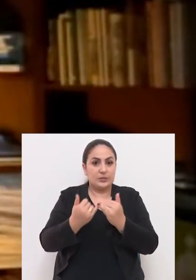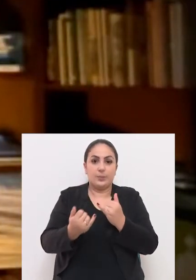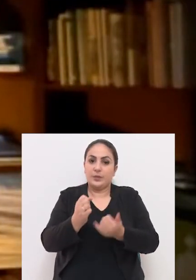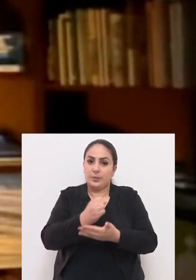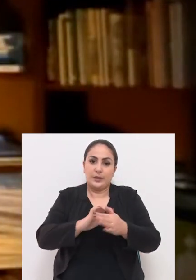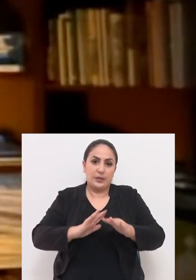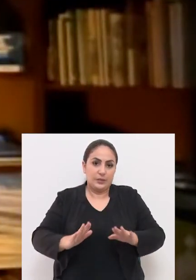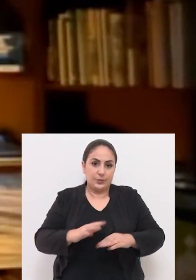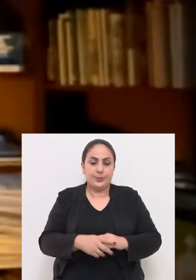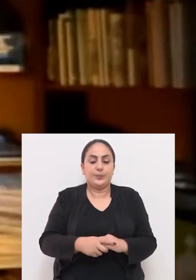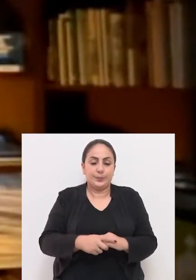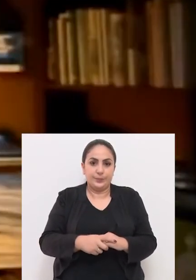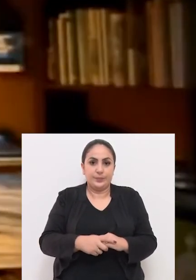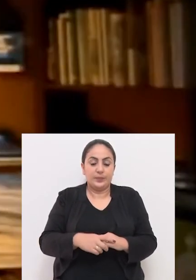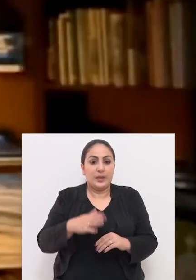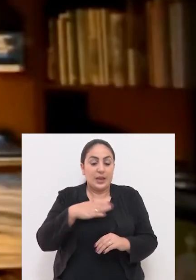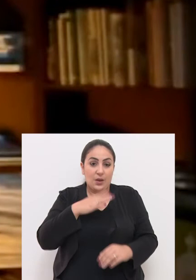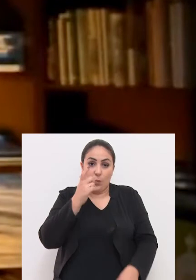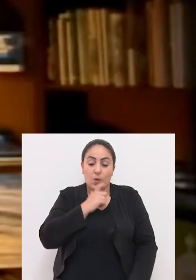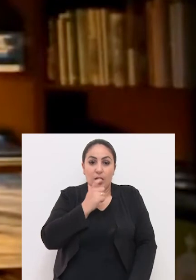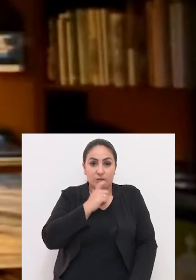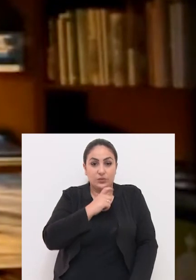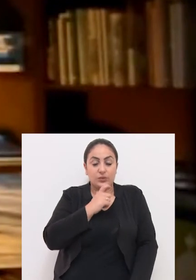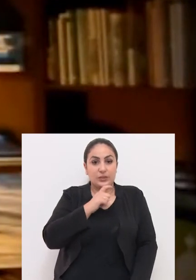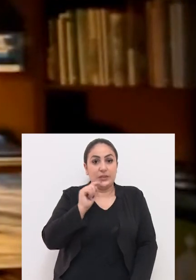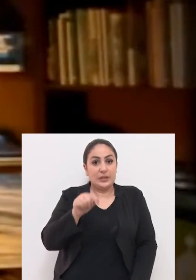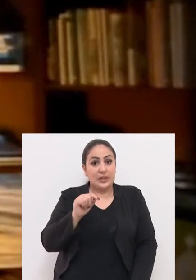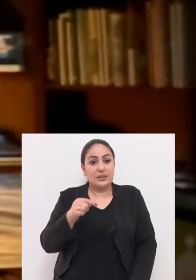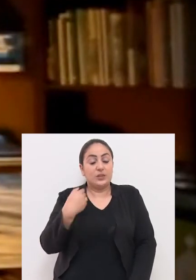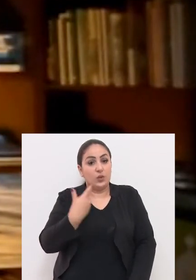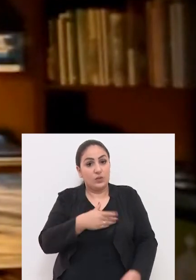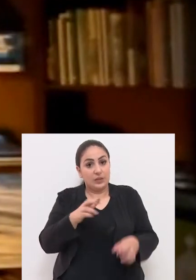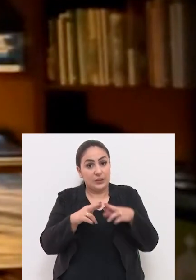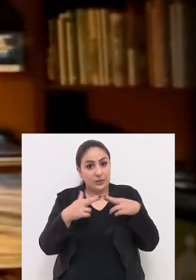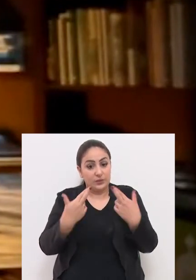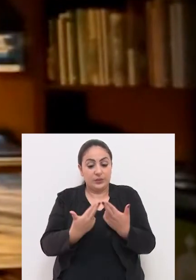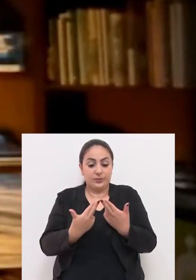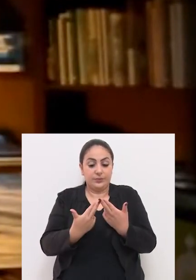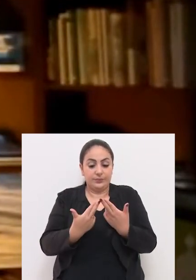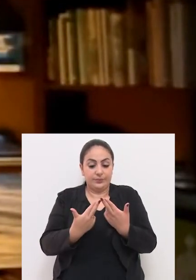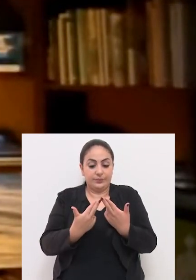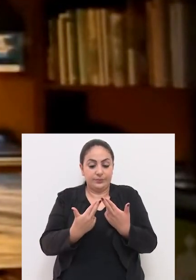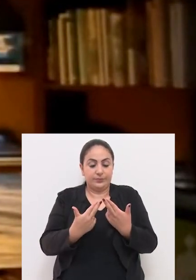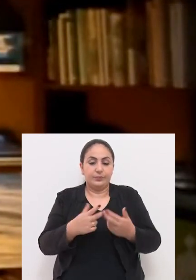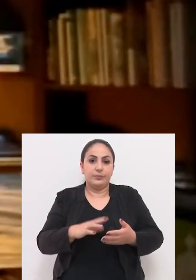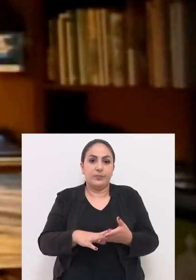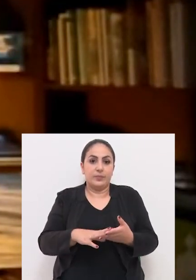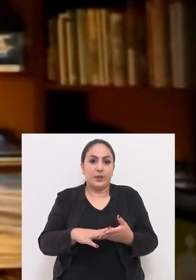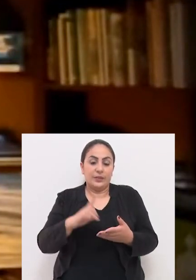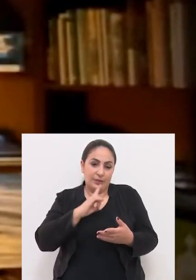Então, basicamente é isso. E eu acho que desta nossa reunião